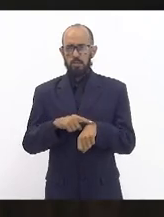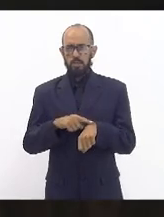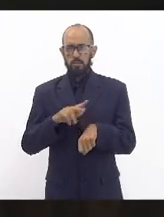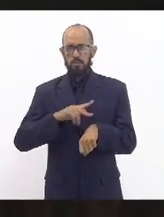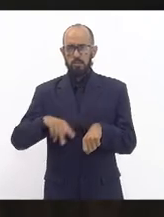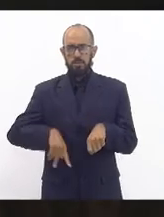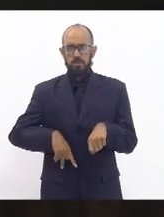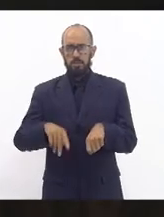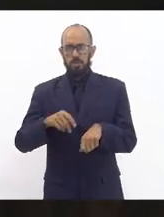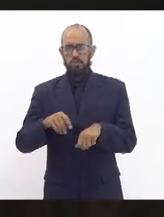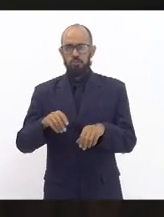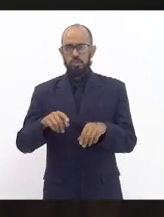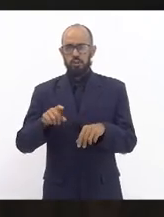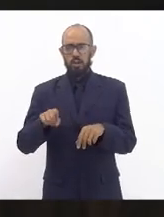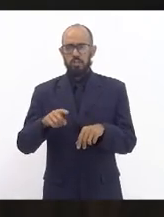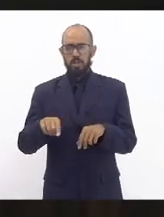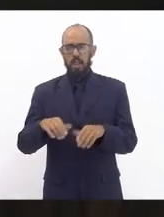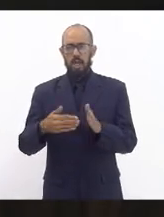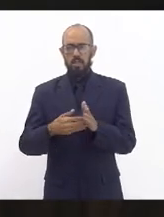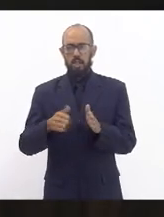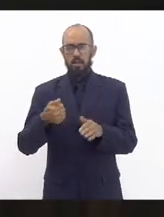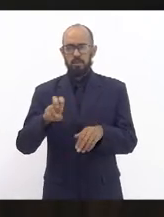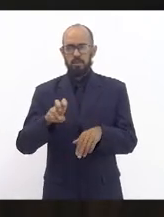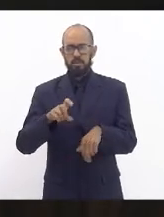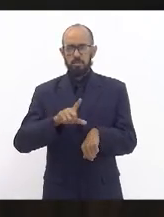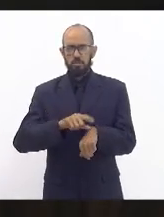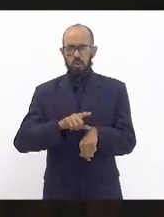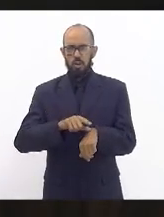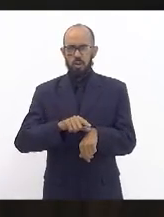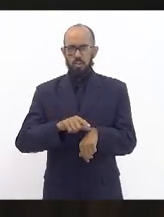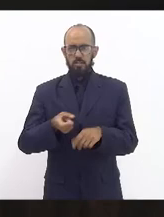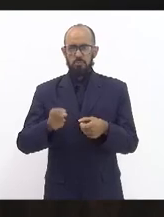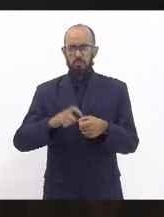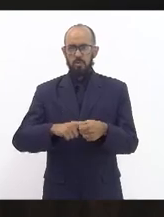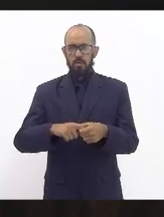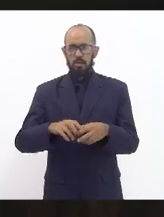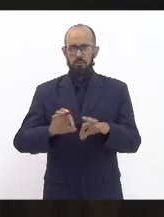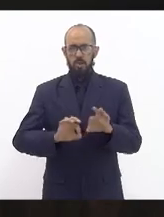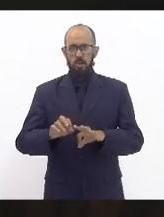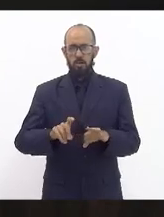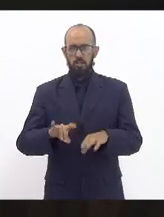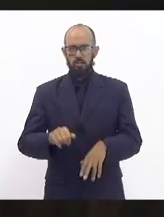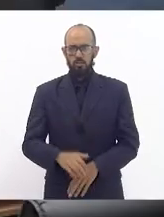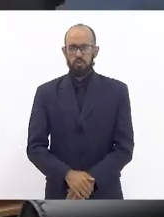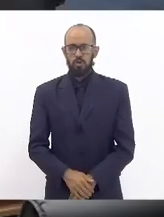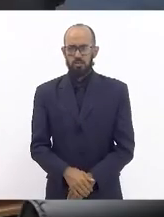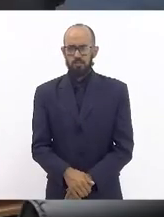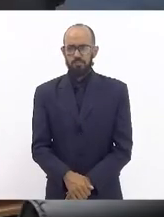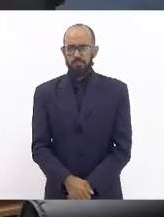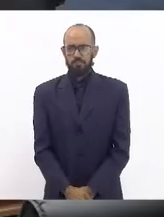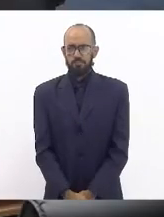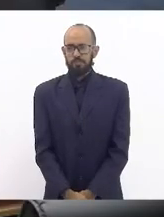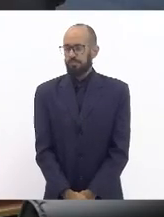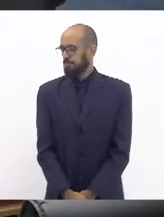suspende a sessão até as 15 horas quando retornaremos com a ordem do dia está suspensa a sessão e aí Obrigado.